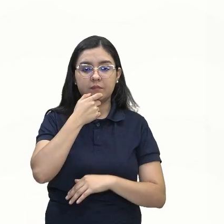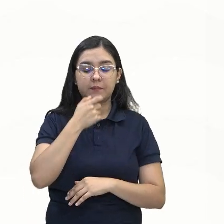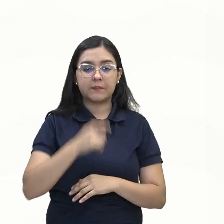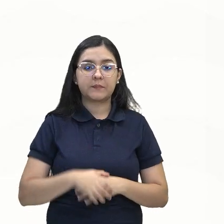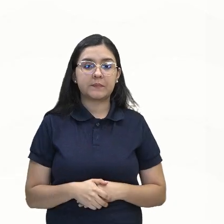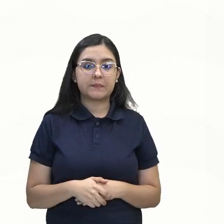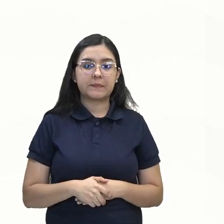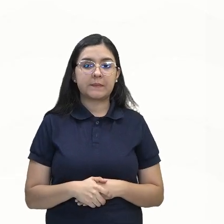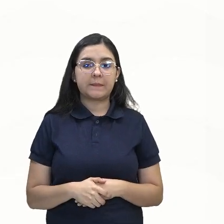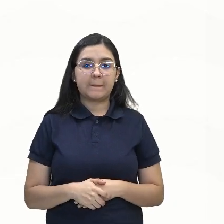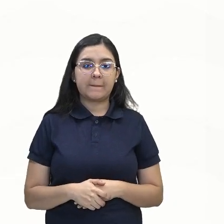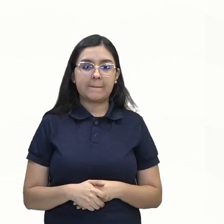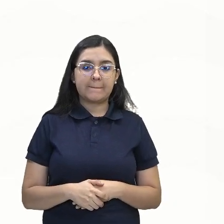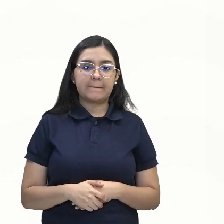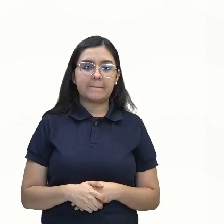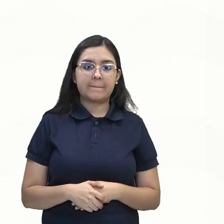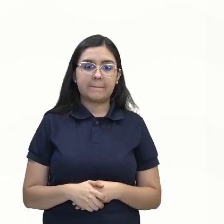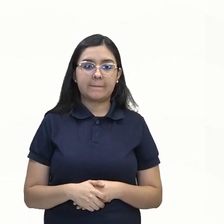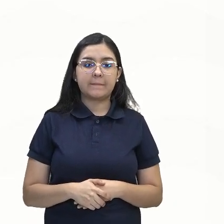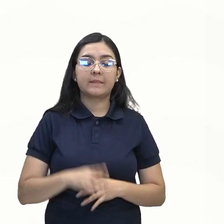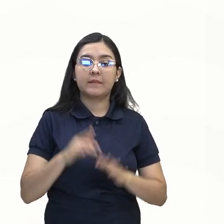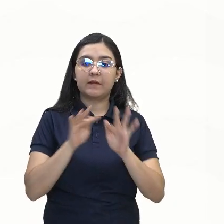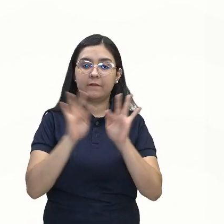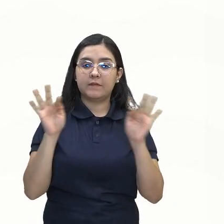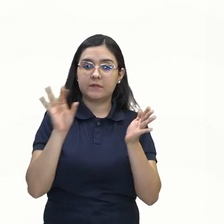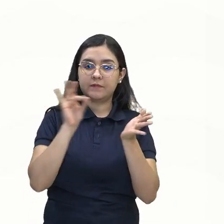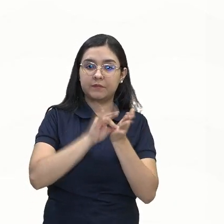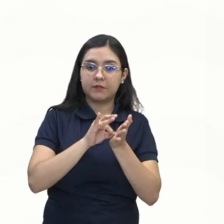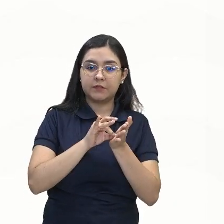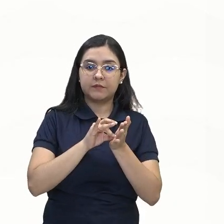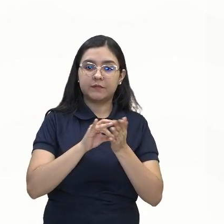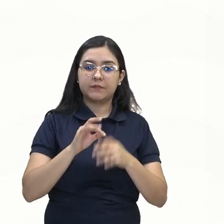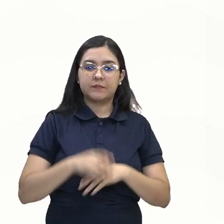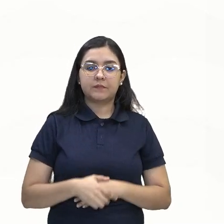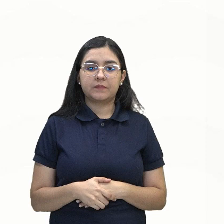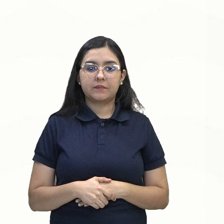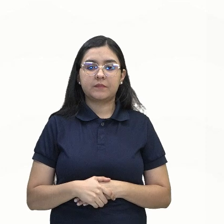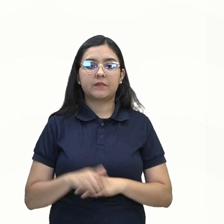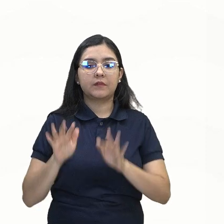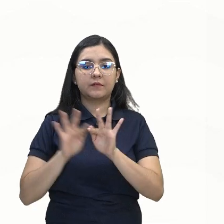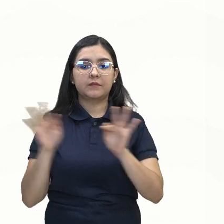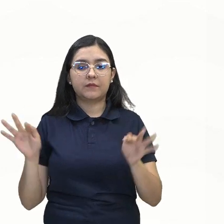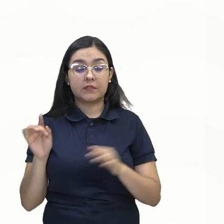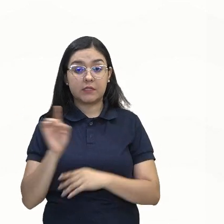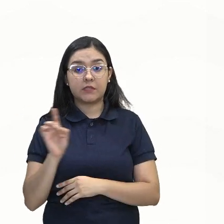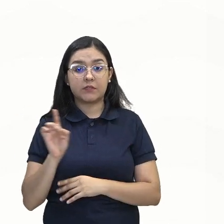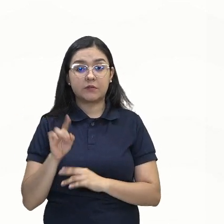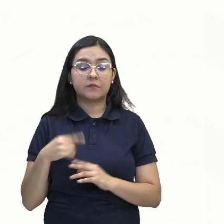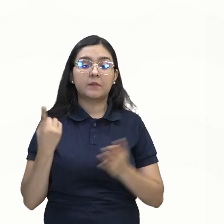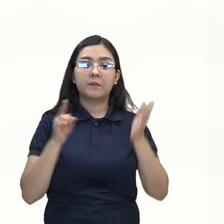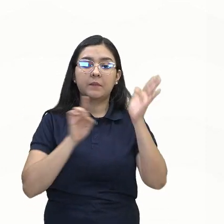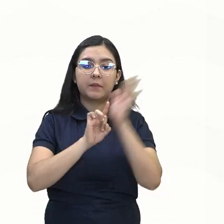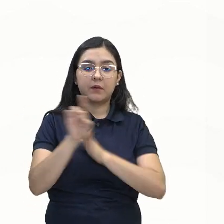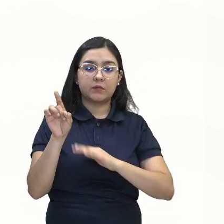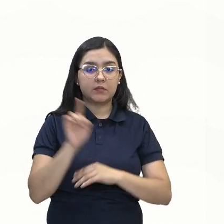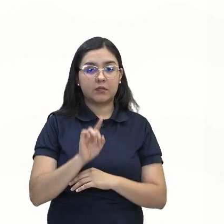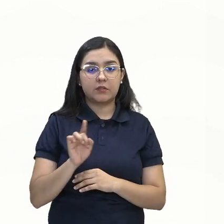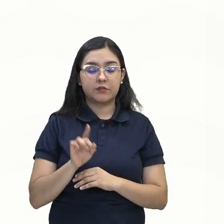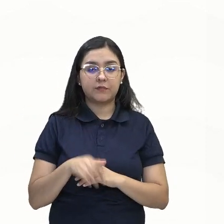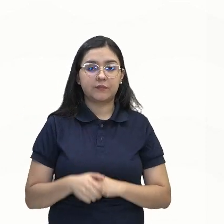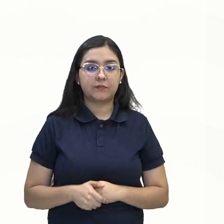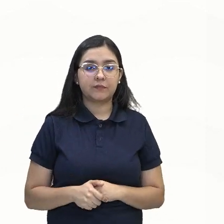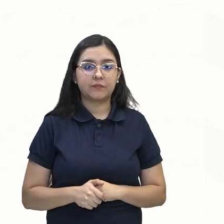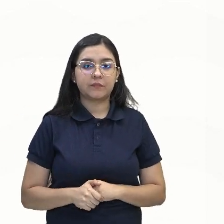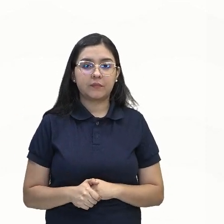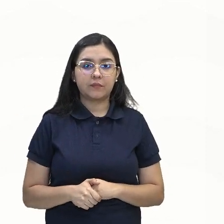land, don't they? Frase afirmativa. Frase negativa, pergunta negativa,